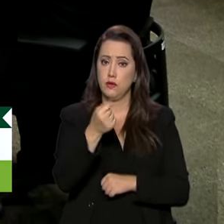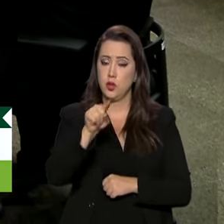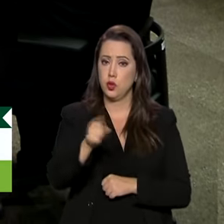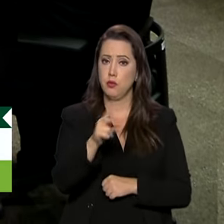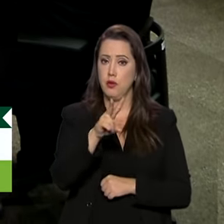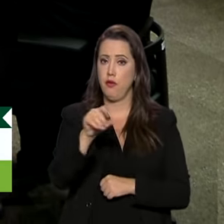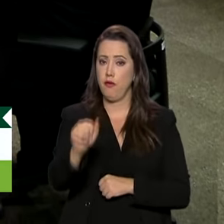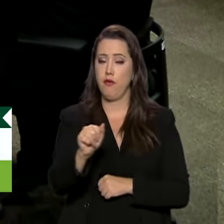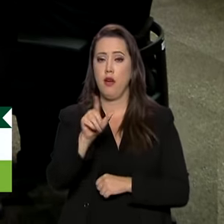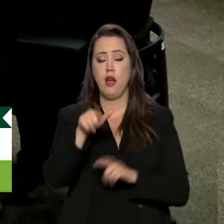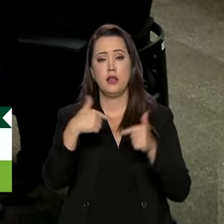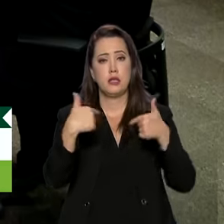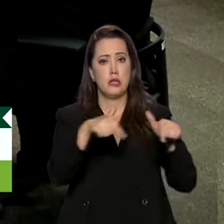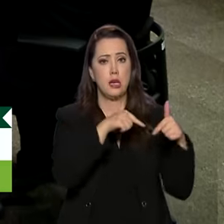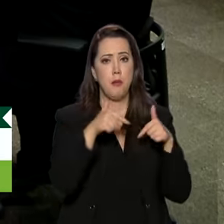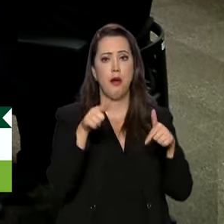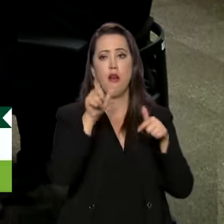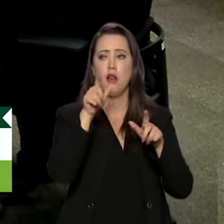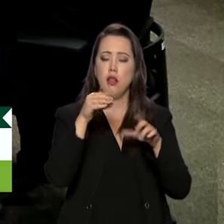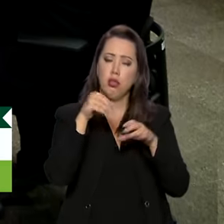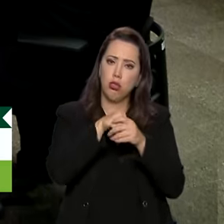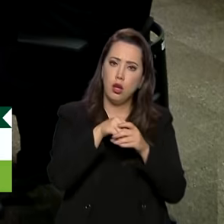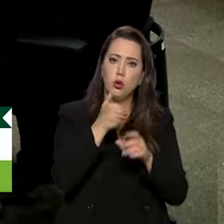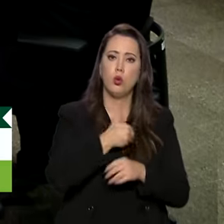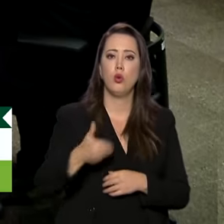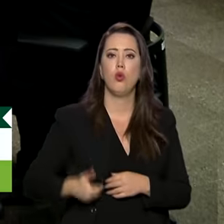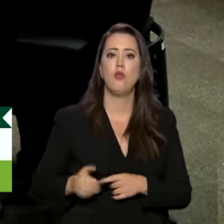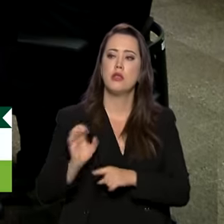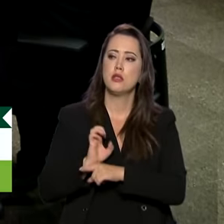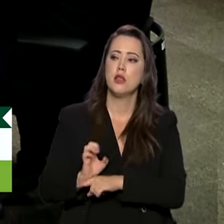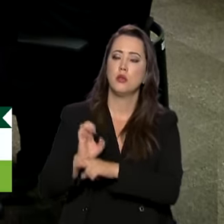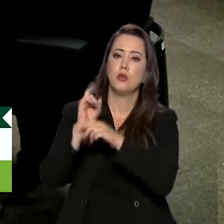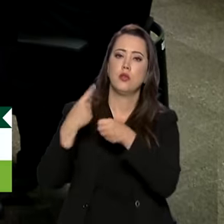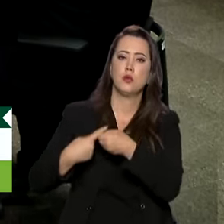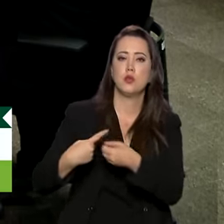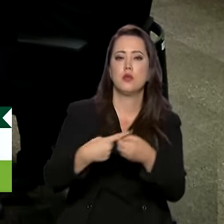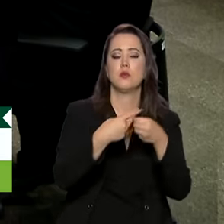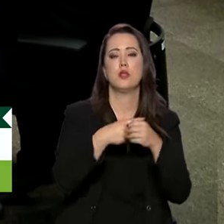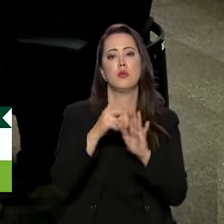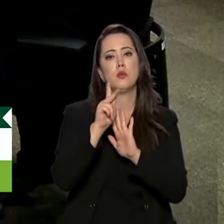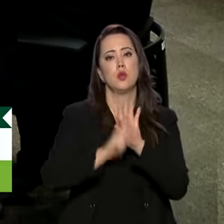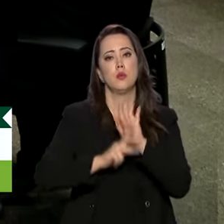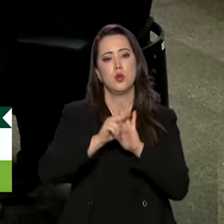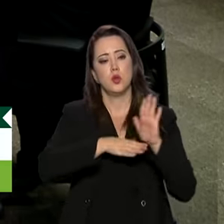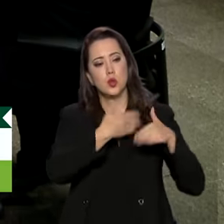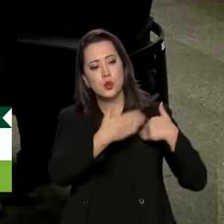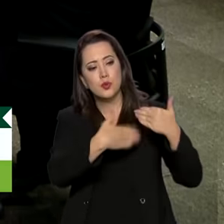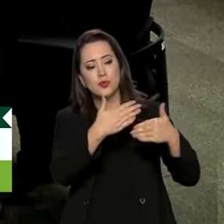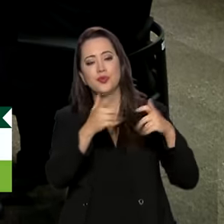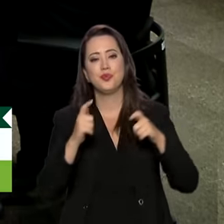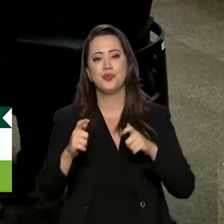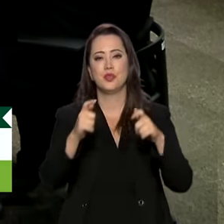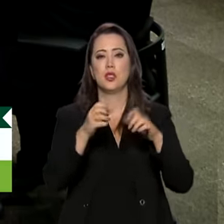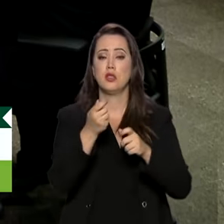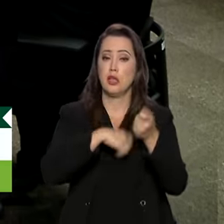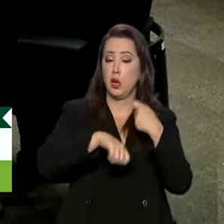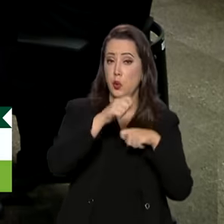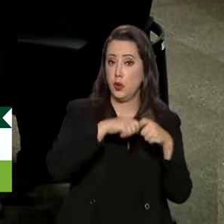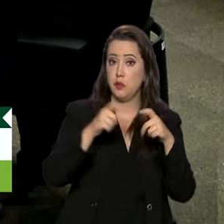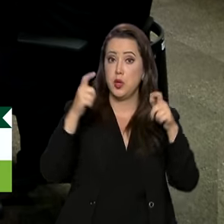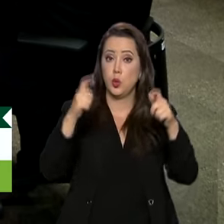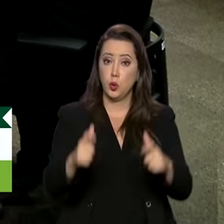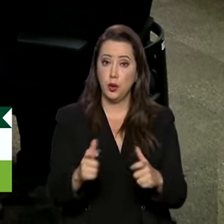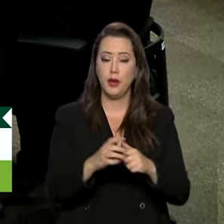destinadas agentes públicos municipais estaduais e federais para projetos de desenvolvimento da economia